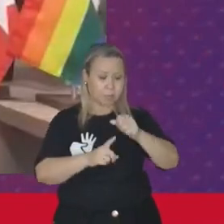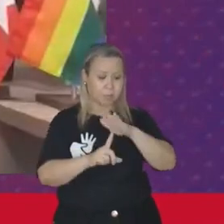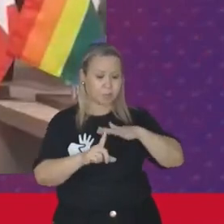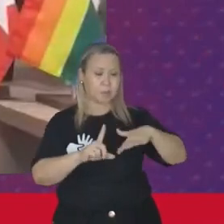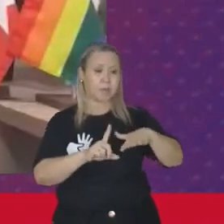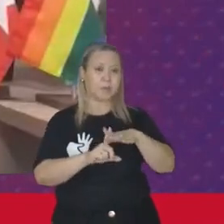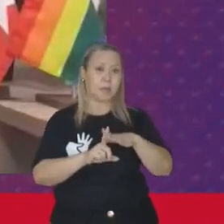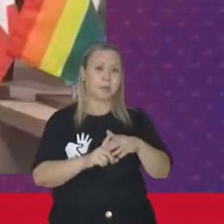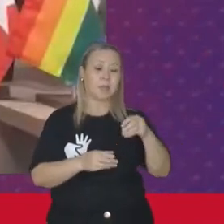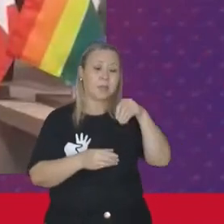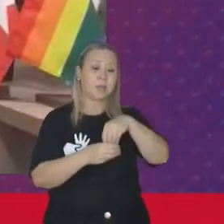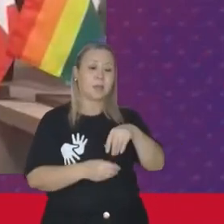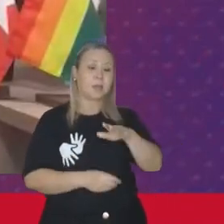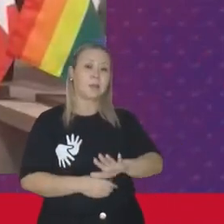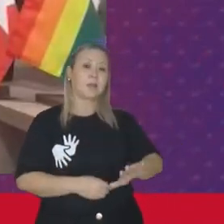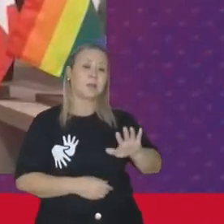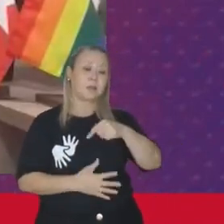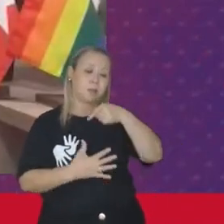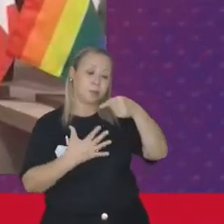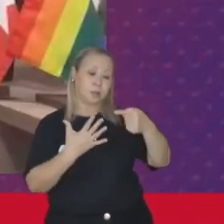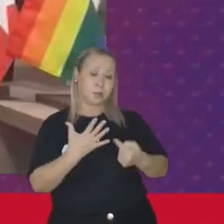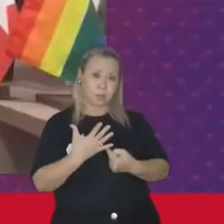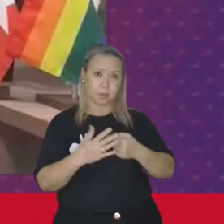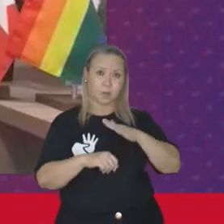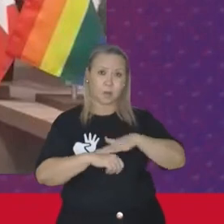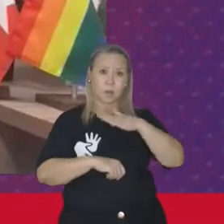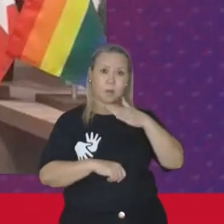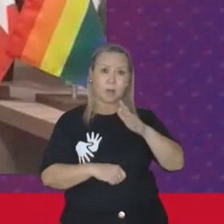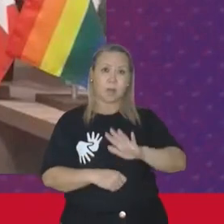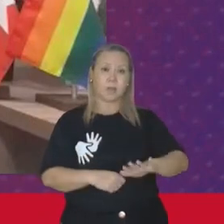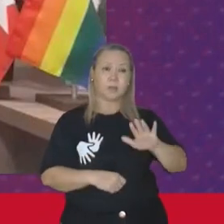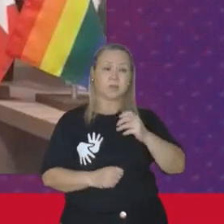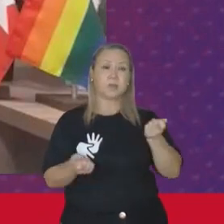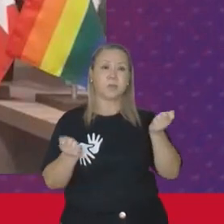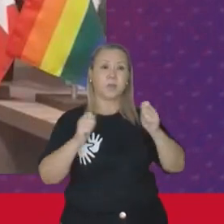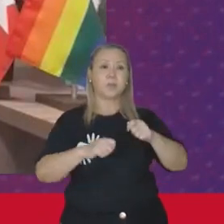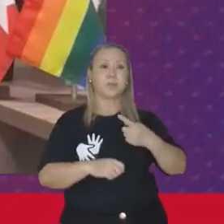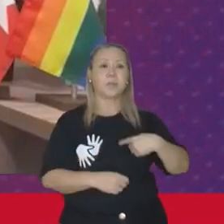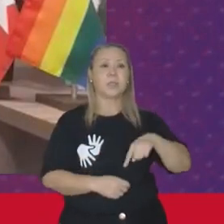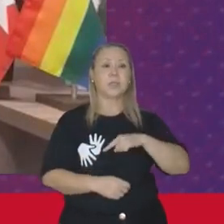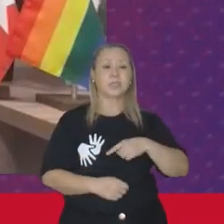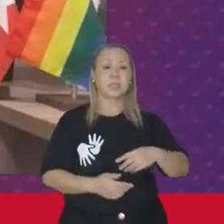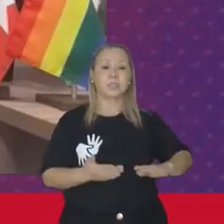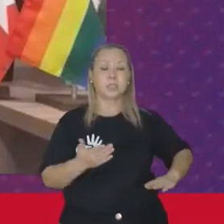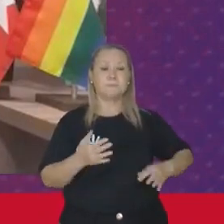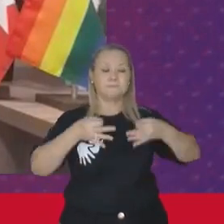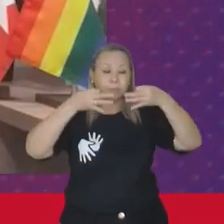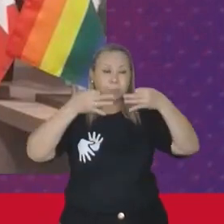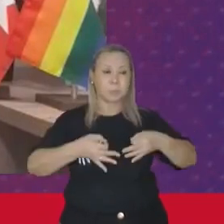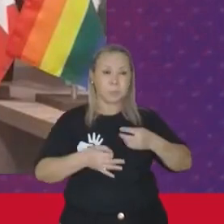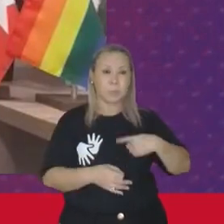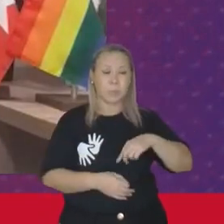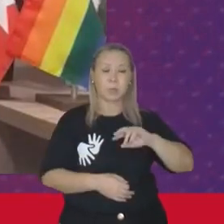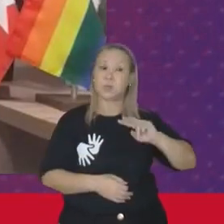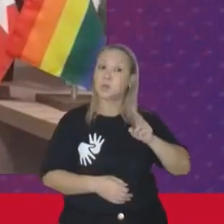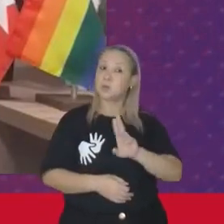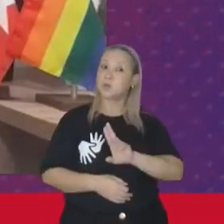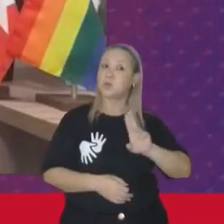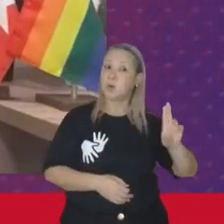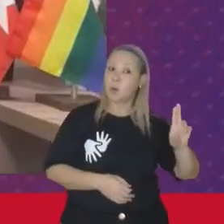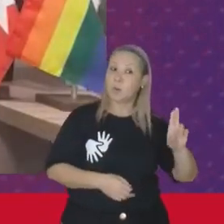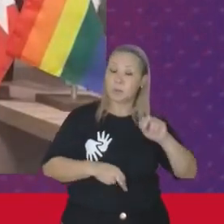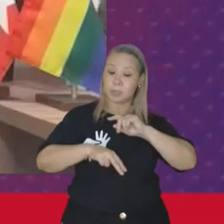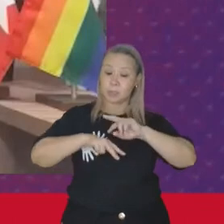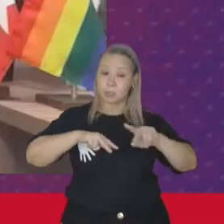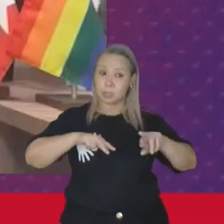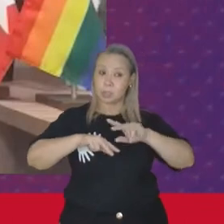né? Dentre eles, eu acho que o maior de todos, que é a possibilidade da gente retificar os nossos nomes e gênero direto